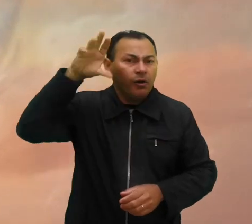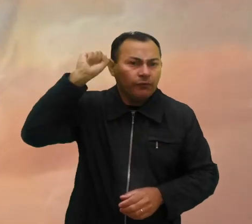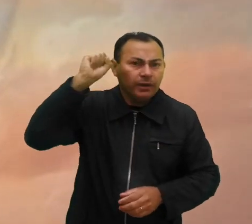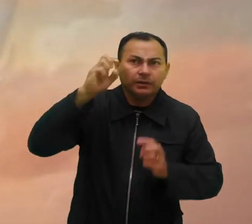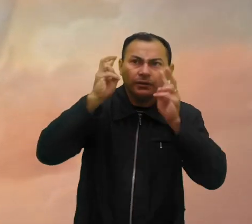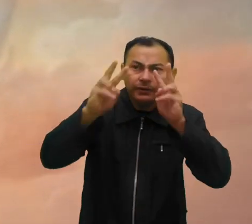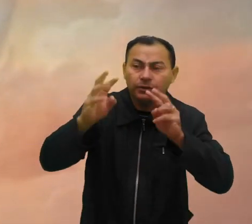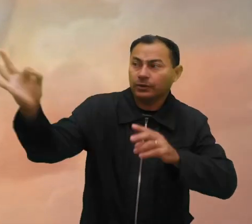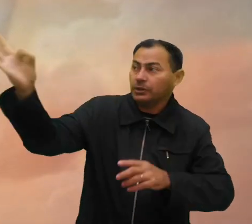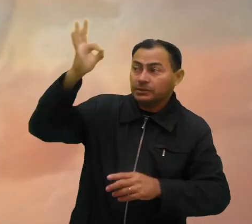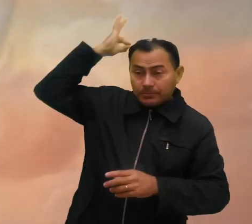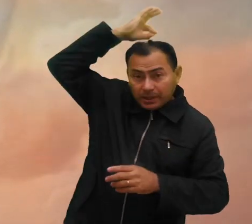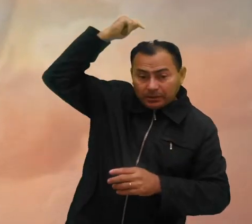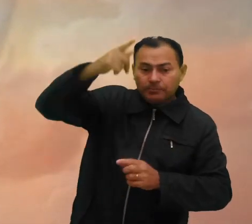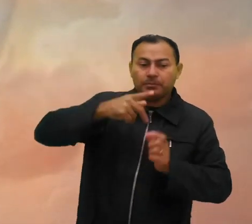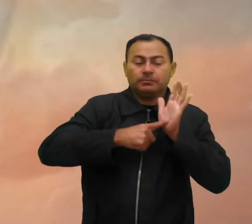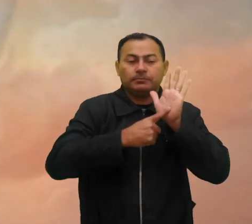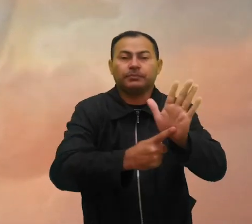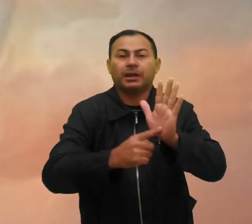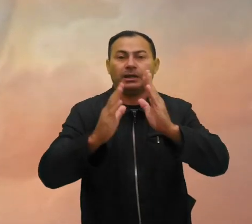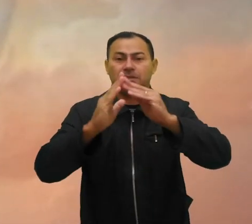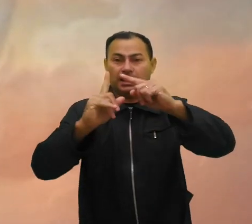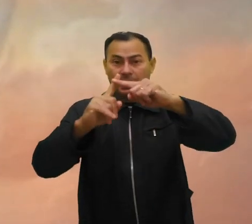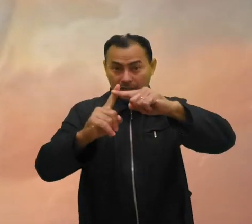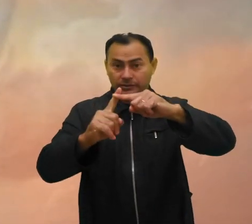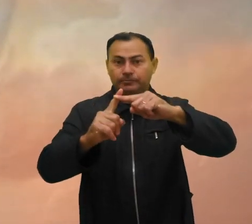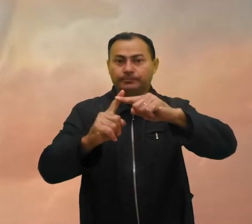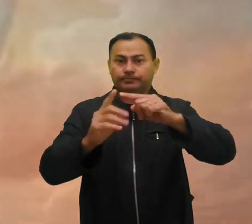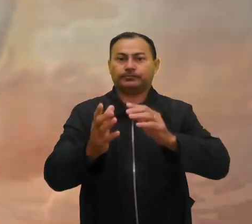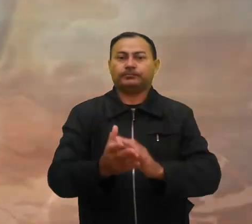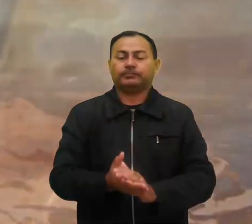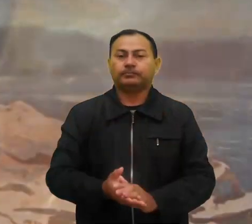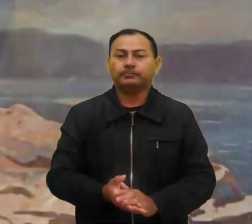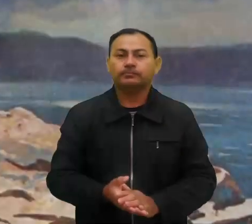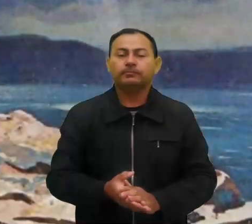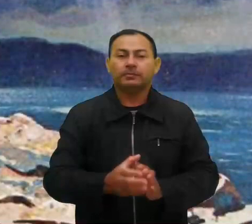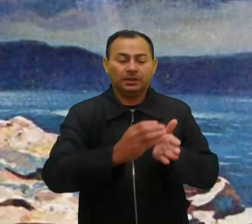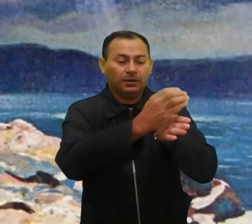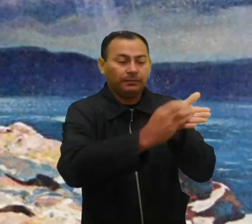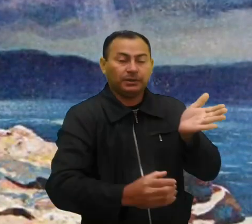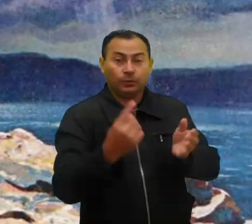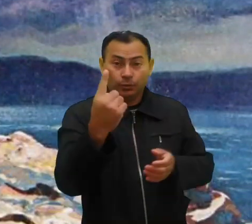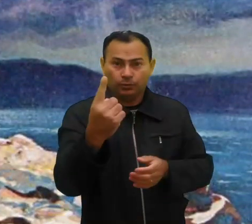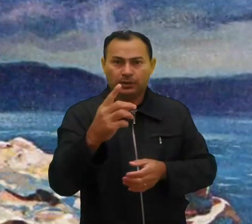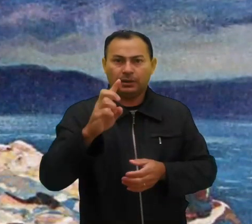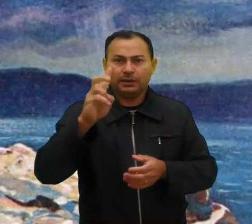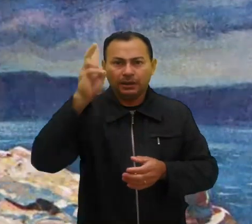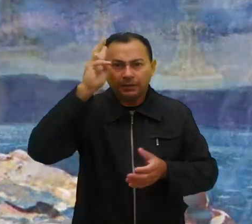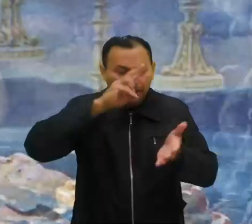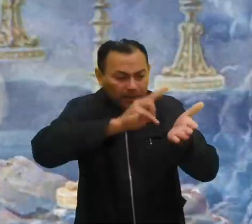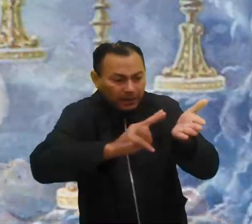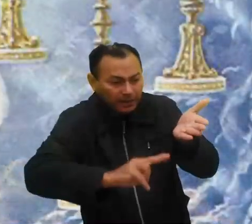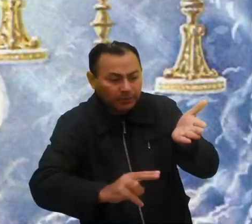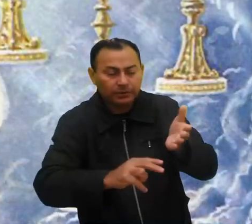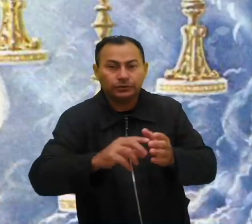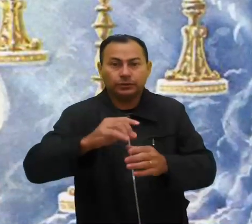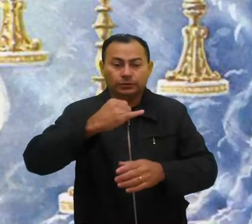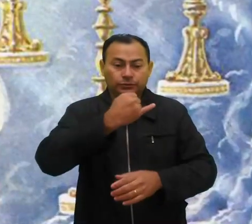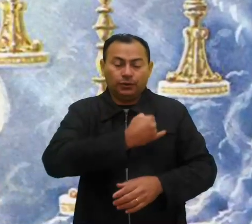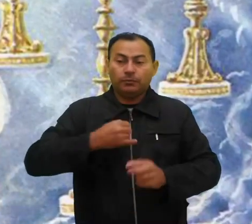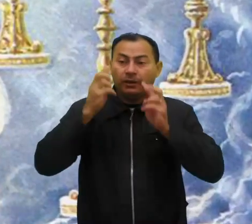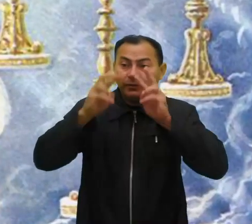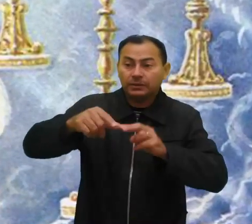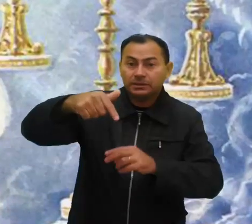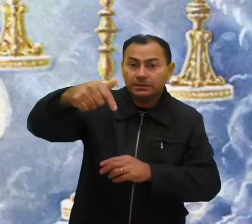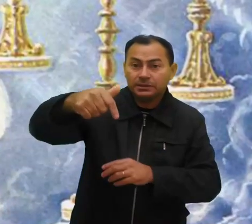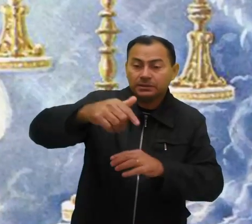que tem ouvidos ouça o que o Espírito diz às igrejas. No capítulo 1, lemos que João viu 7 candelabros de